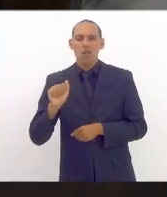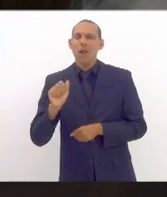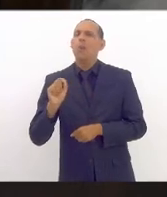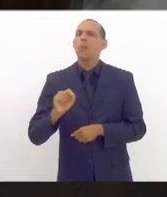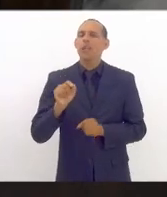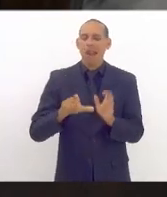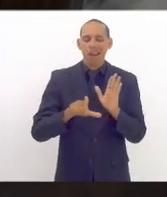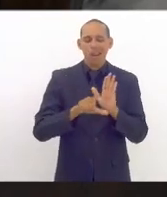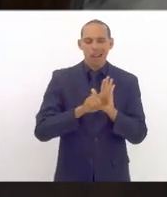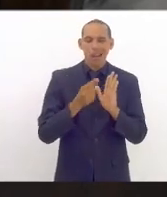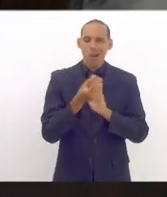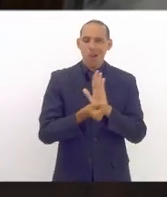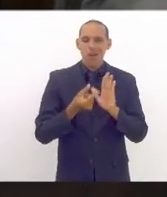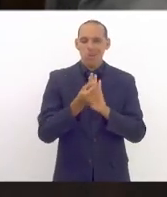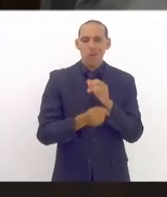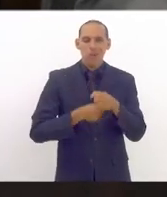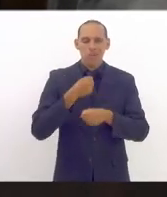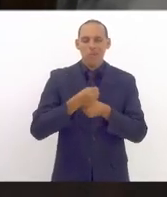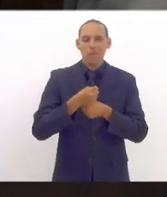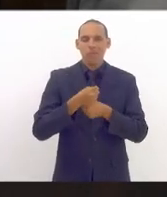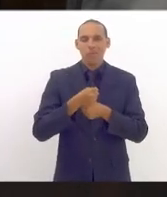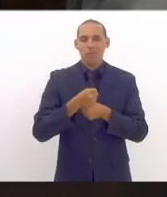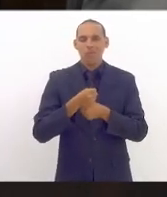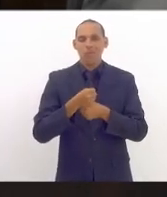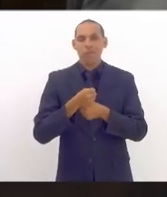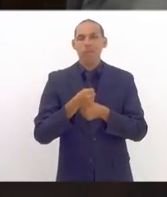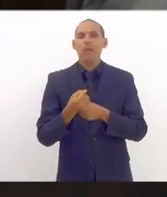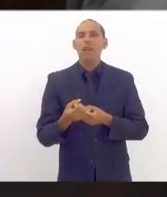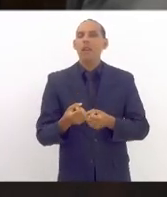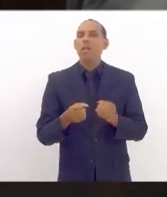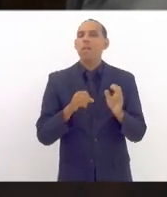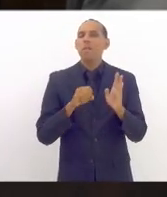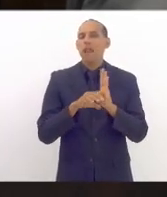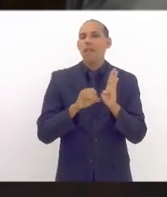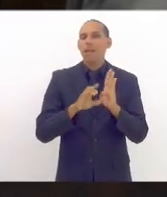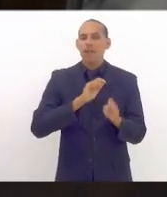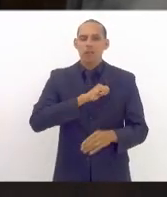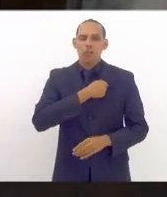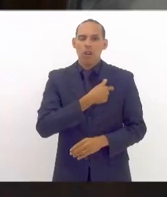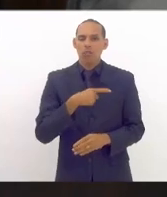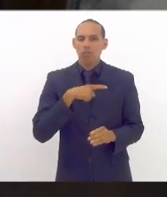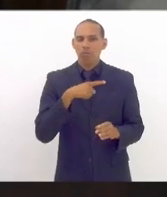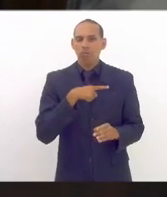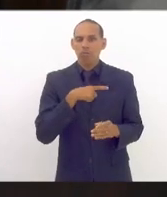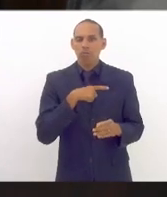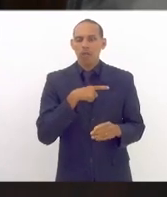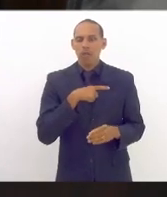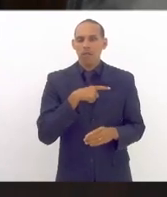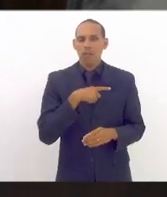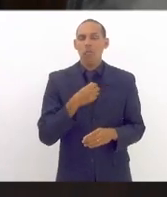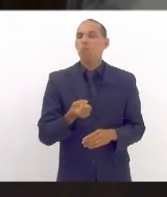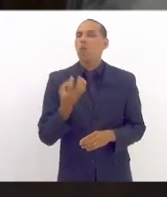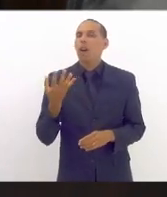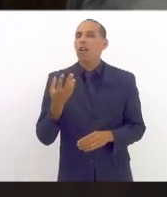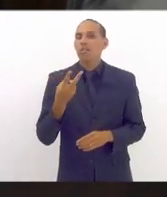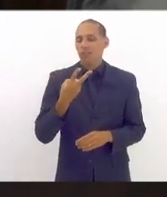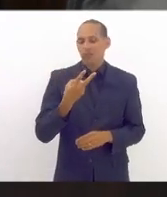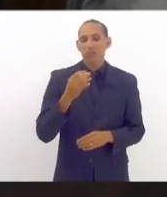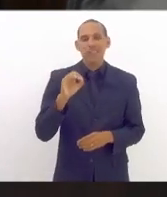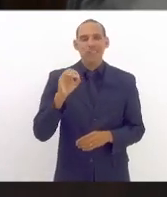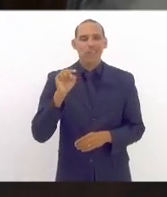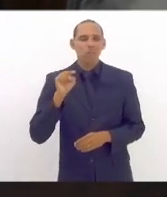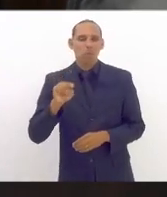do orçamento anual tem lá de benefícios fiscais já concedidos 20.4